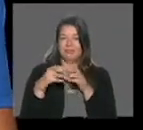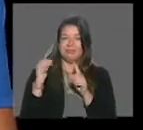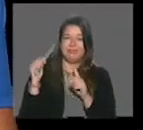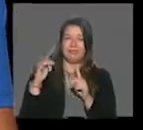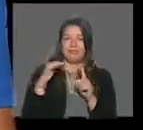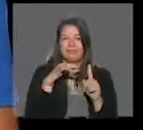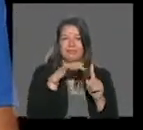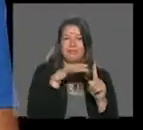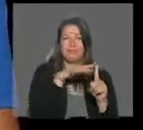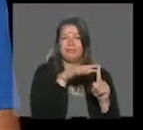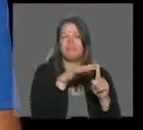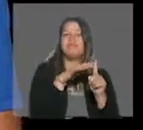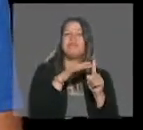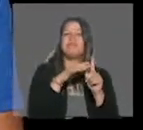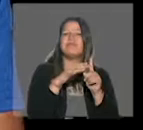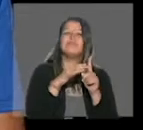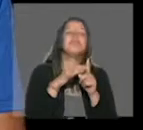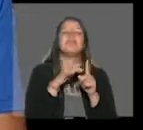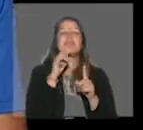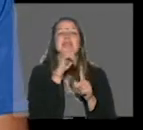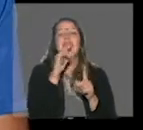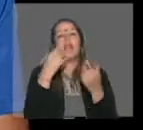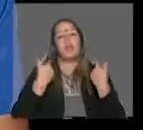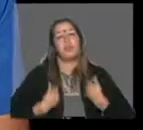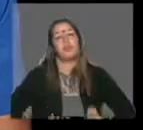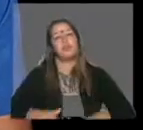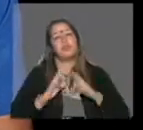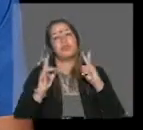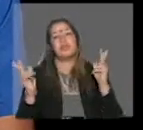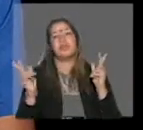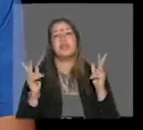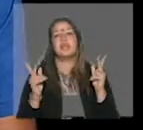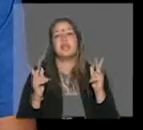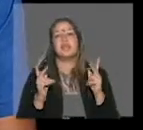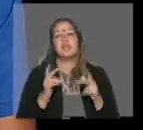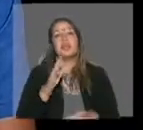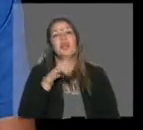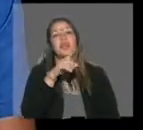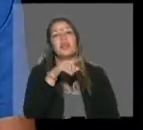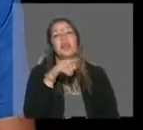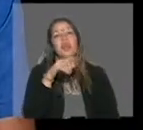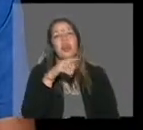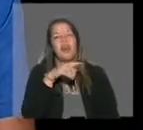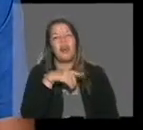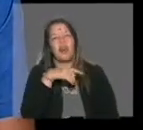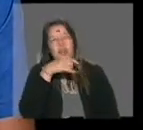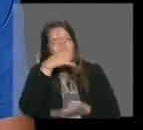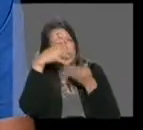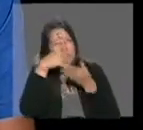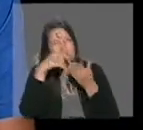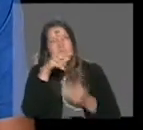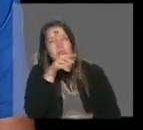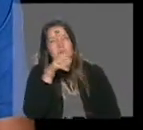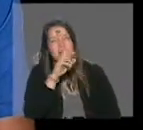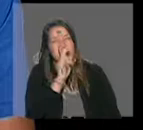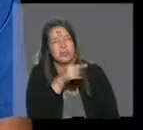personagem e vê o Tião todo vestido daquela maneira, ele chega, ó o neguinho, ó o cracudo